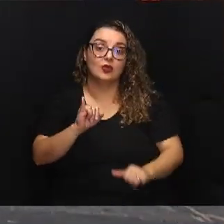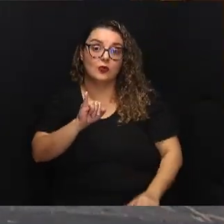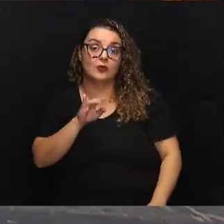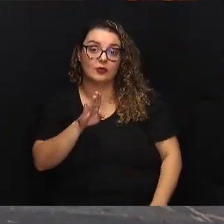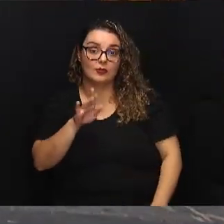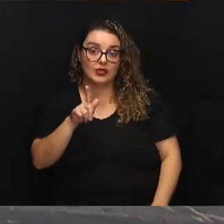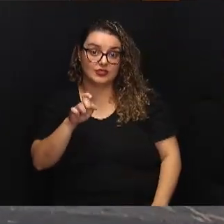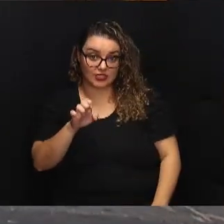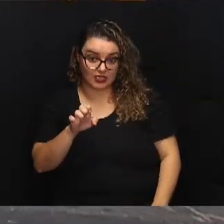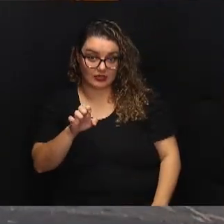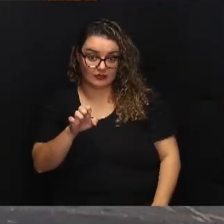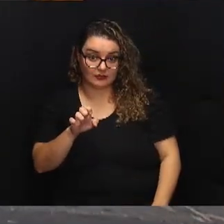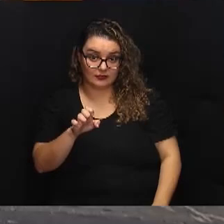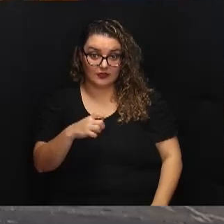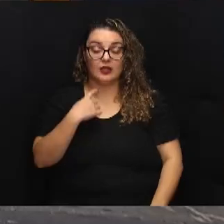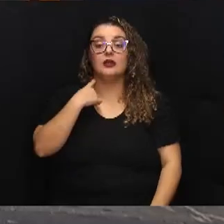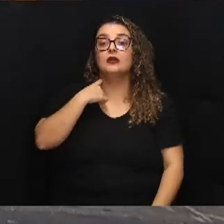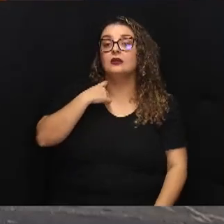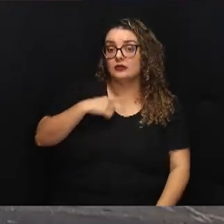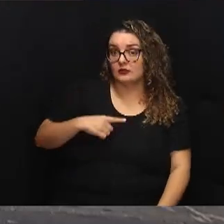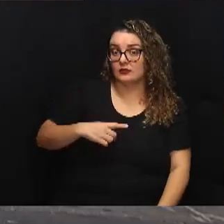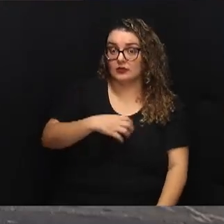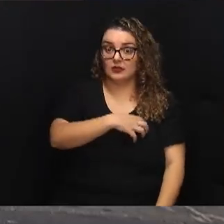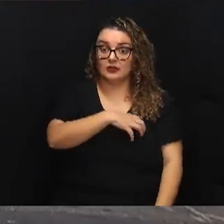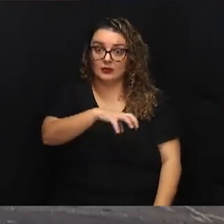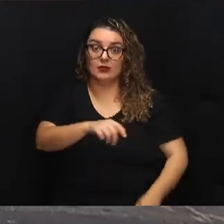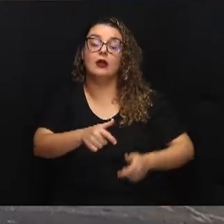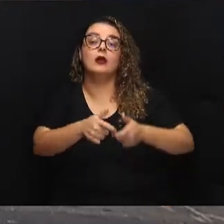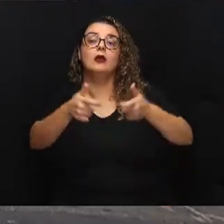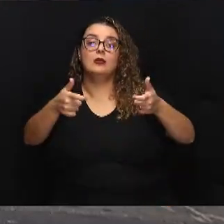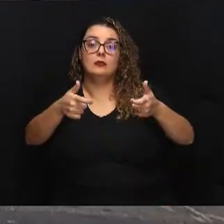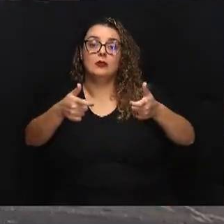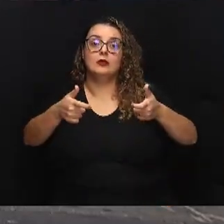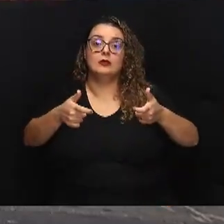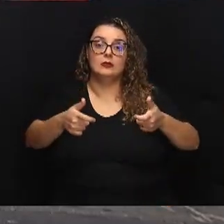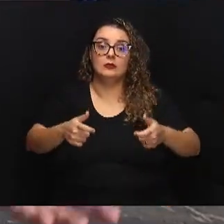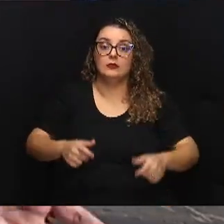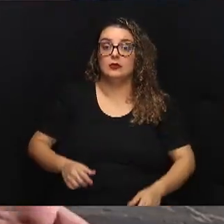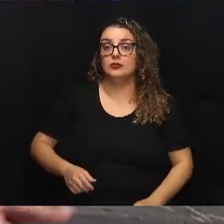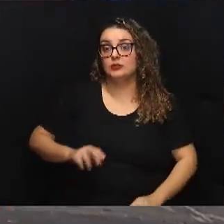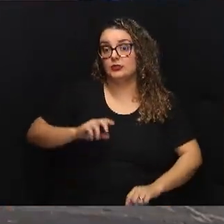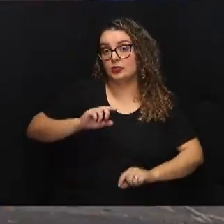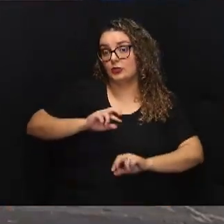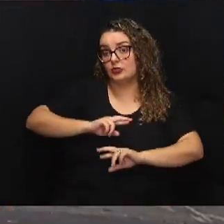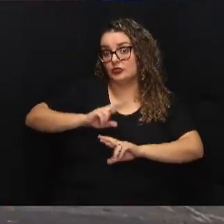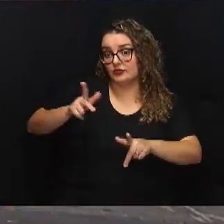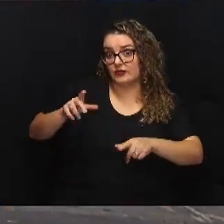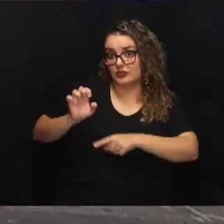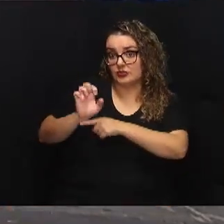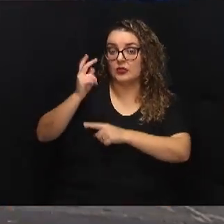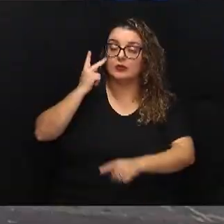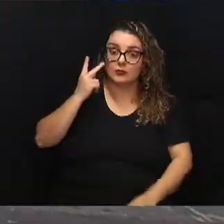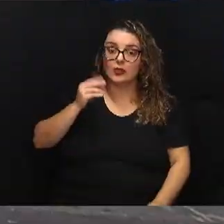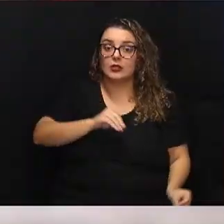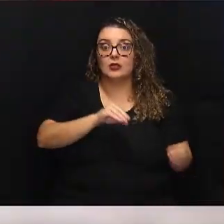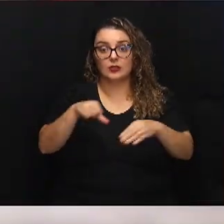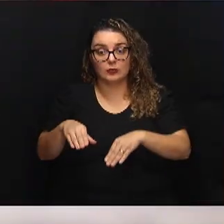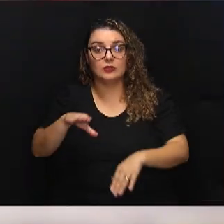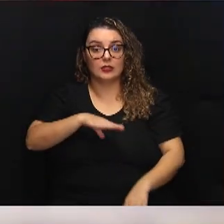IBGE. Mineiros e baianos são a maioria entre os nascidos fora de São Paulo que moram na